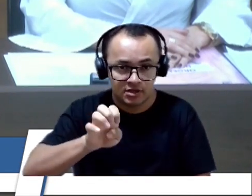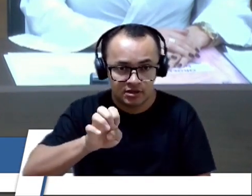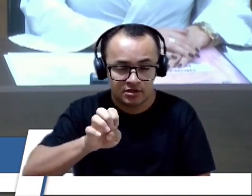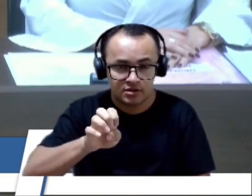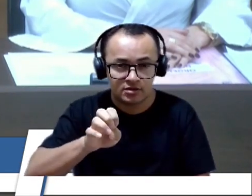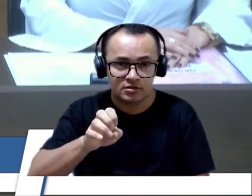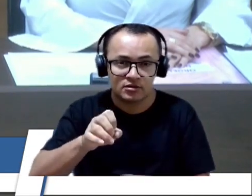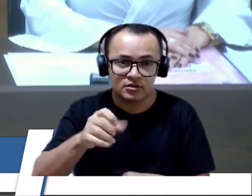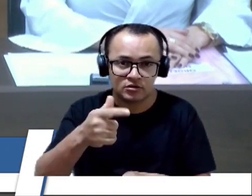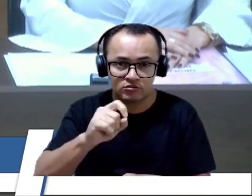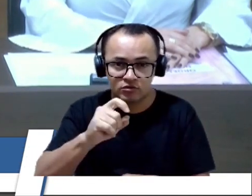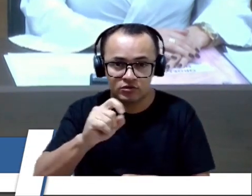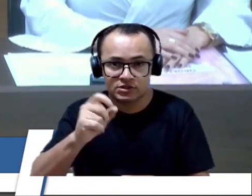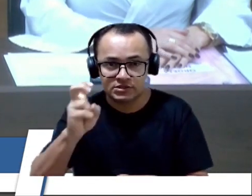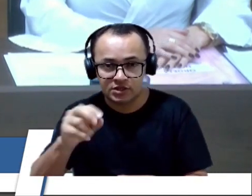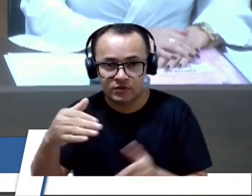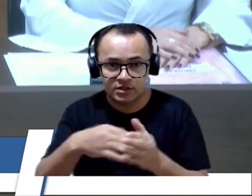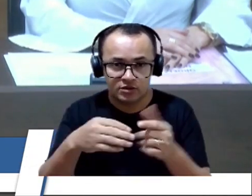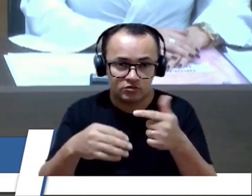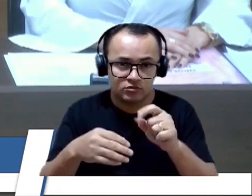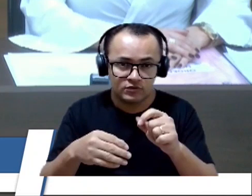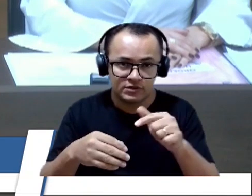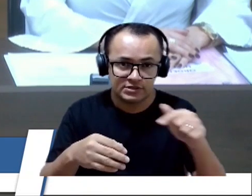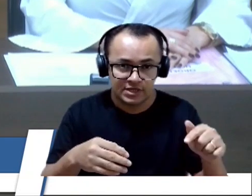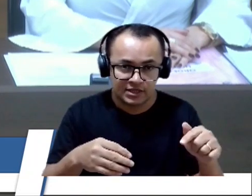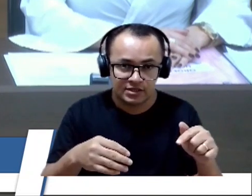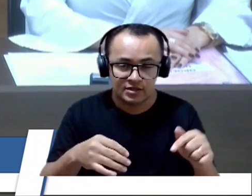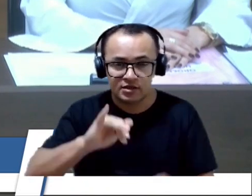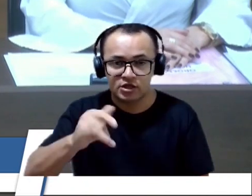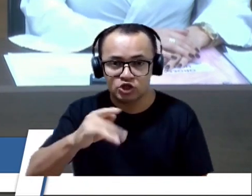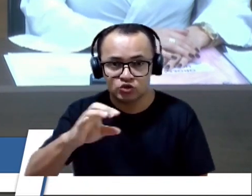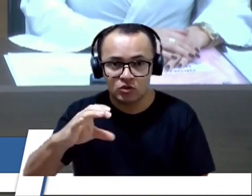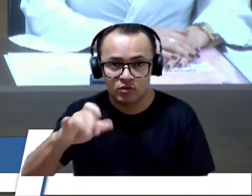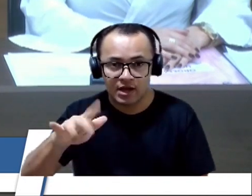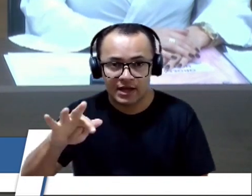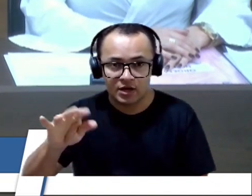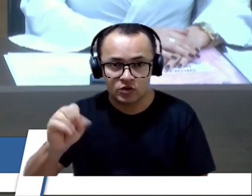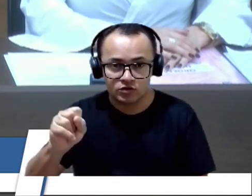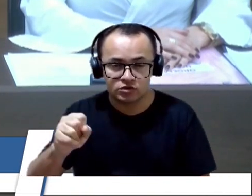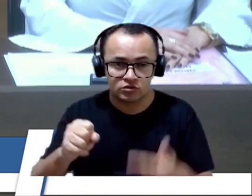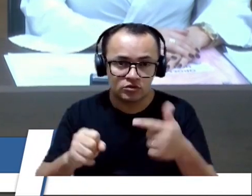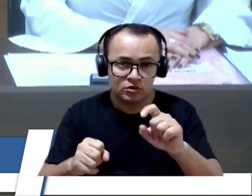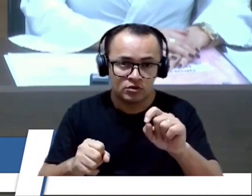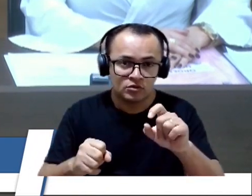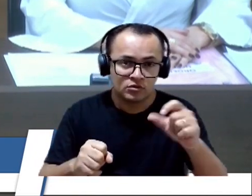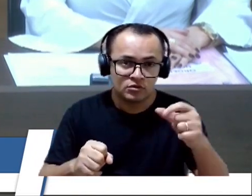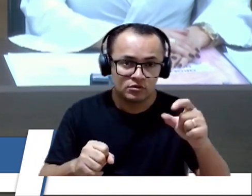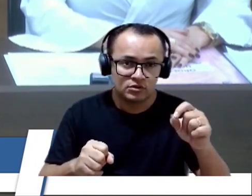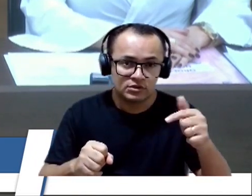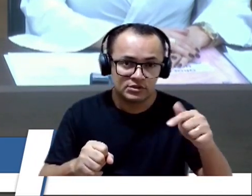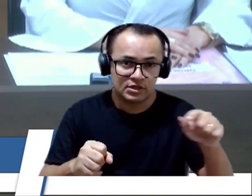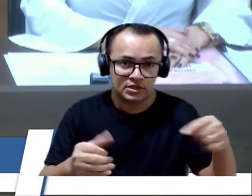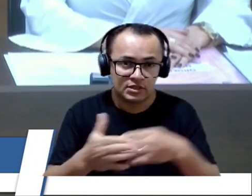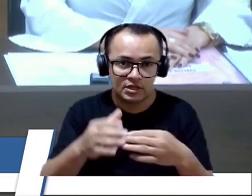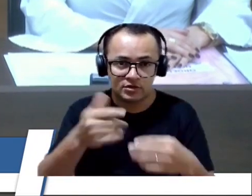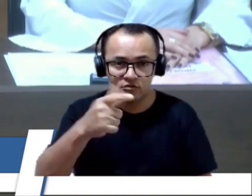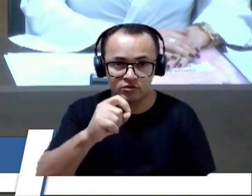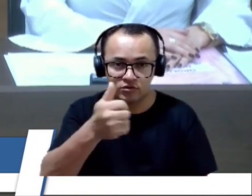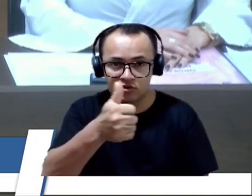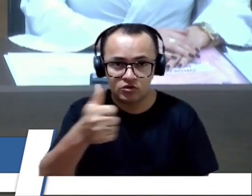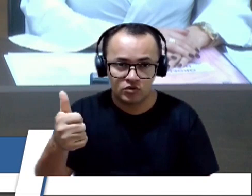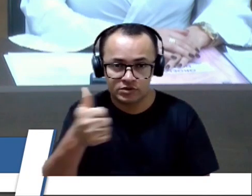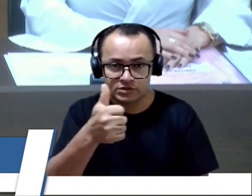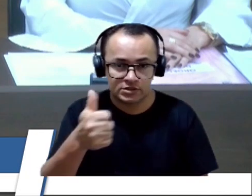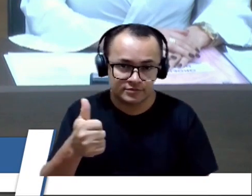2007, e João Carlos Chiad, de 2007 a 2011. José Alexandre do Carmo Jorge,